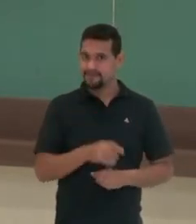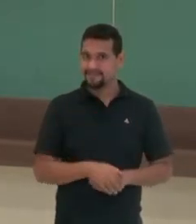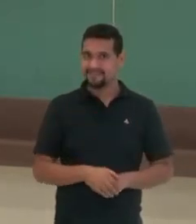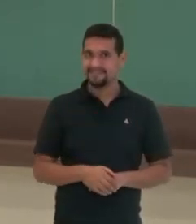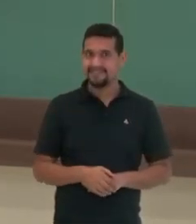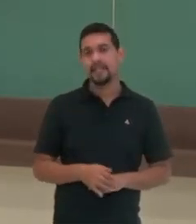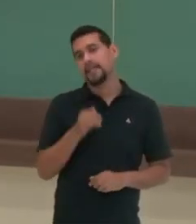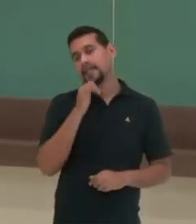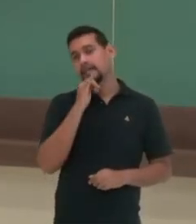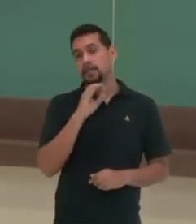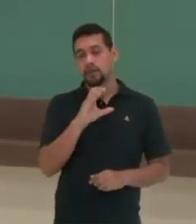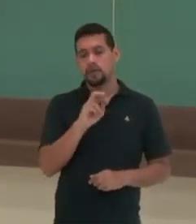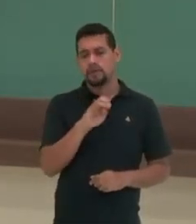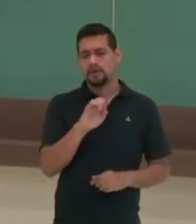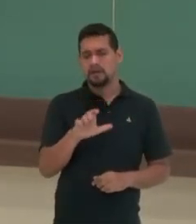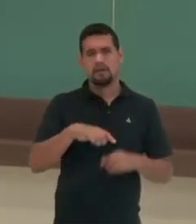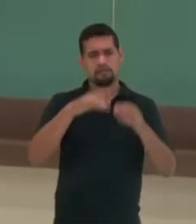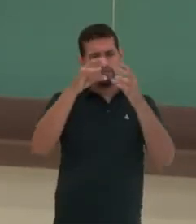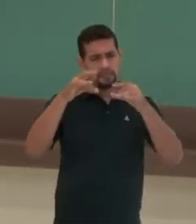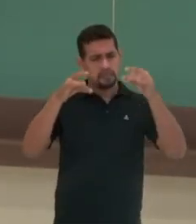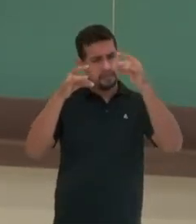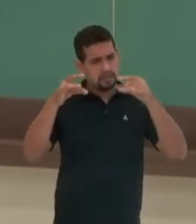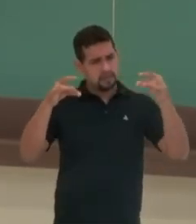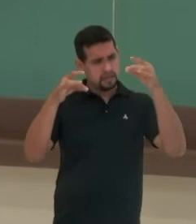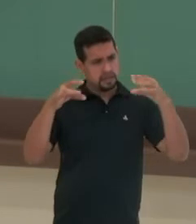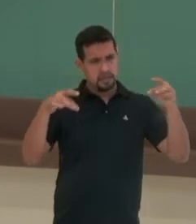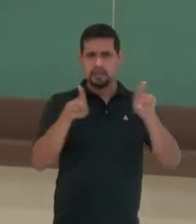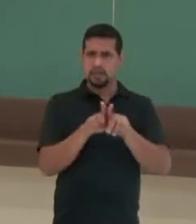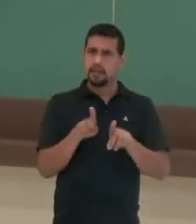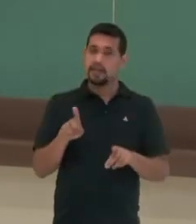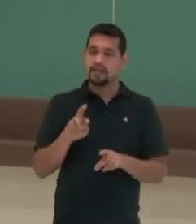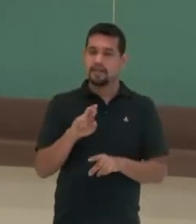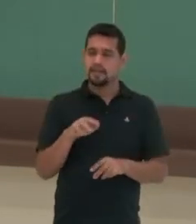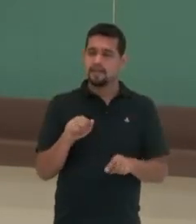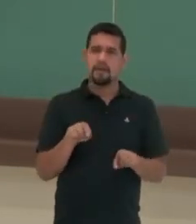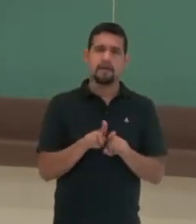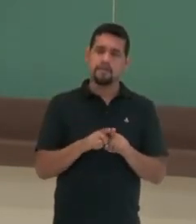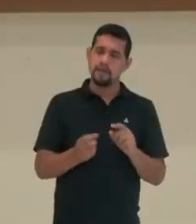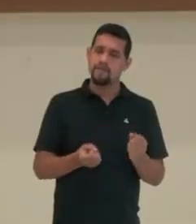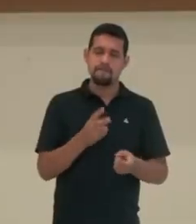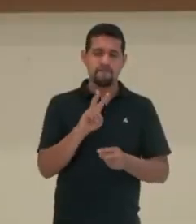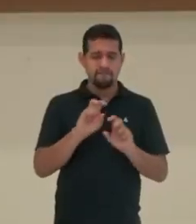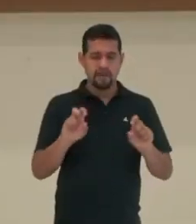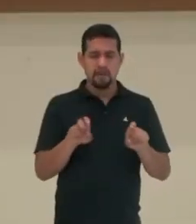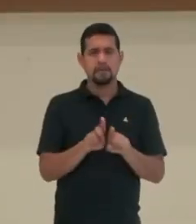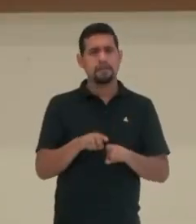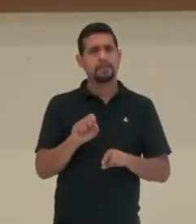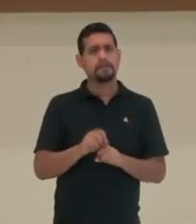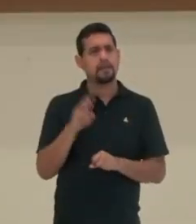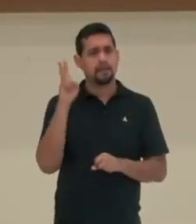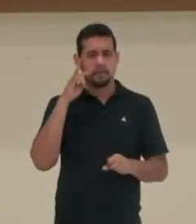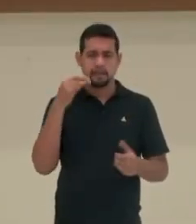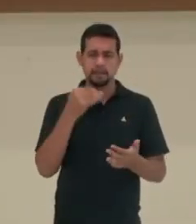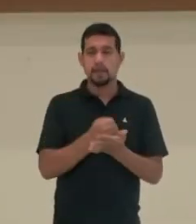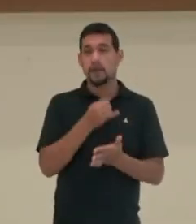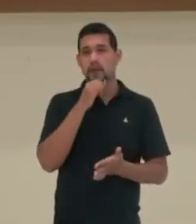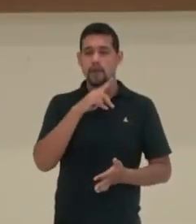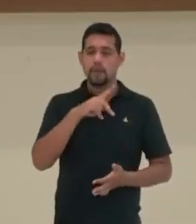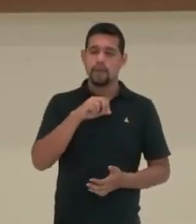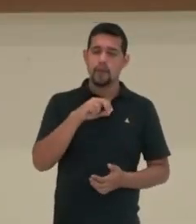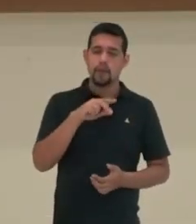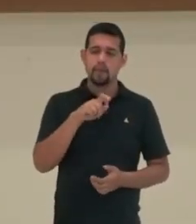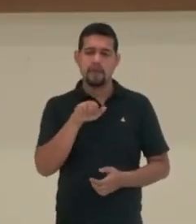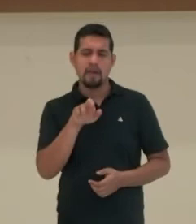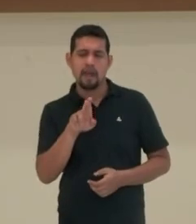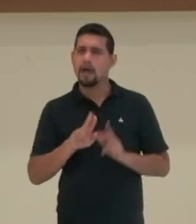assim, já que o cordel ele propõe contar histórias, né, com rimas, com versos, né, conta histórias populares